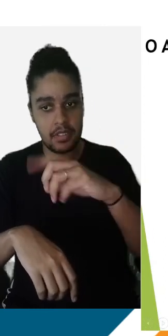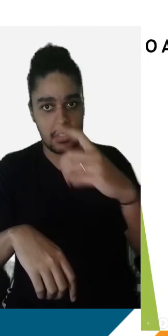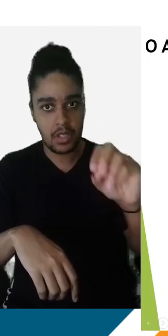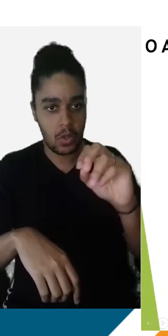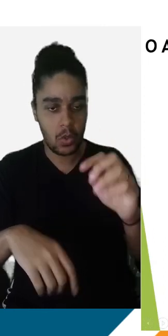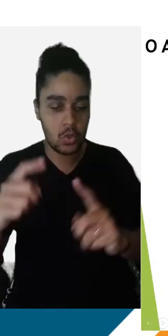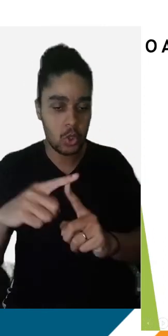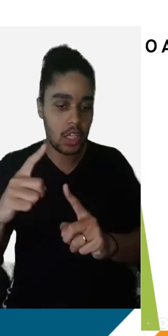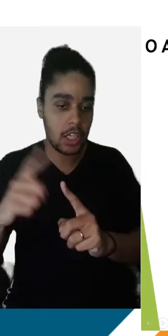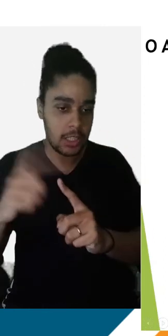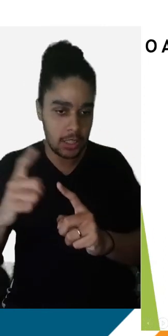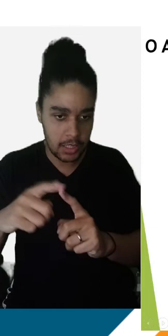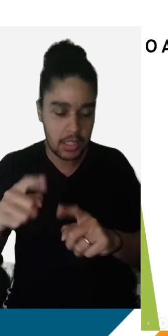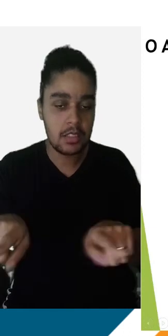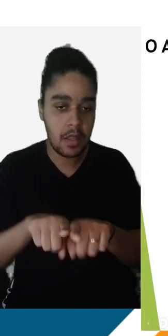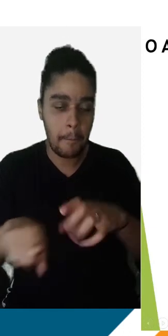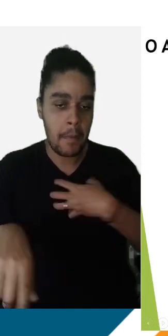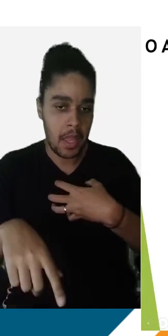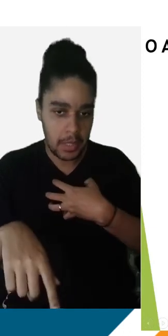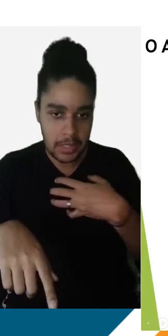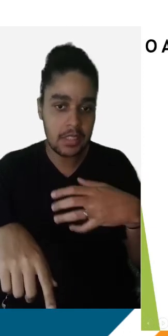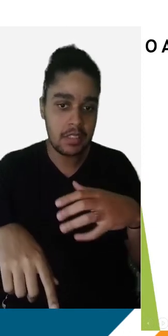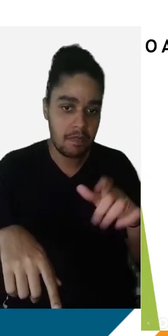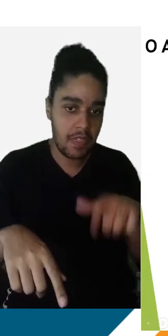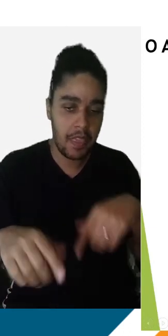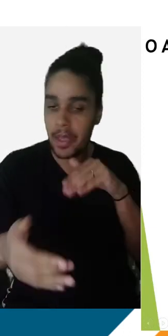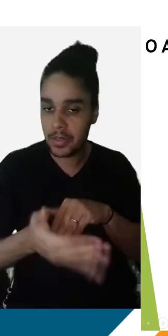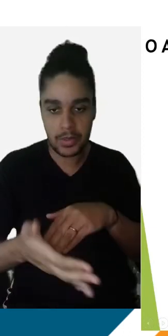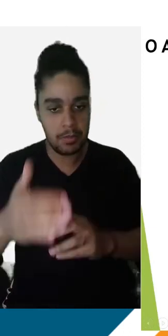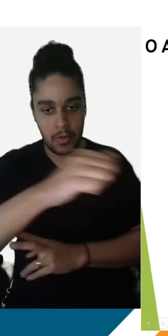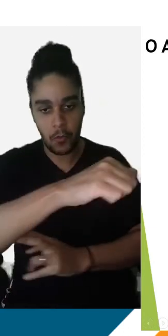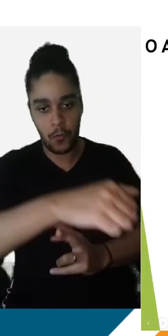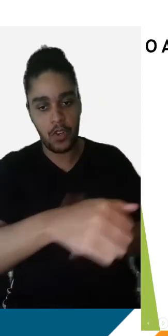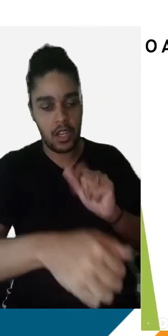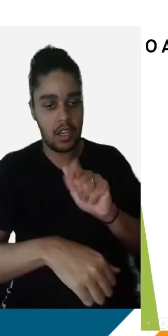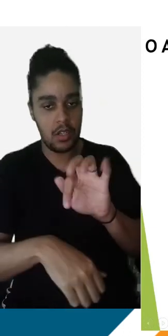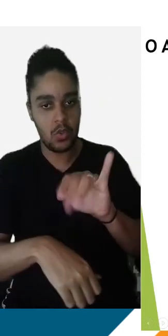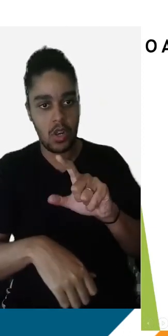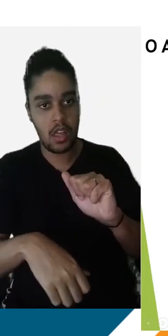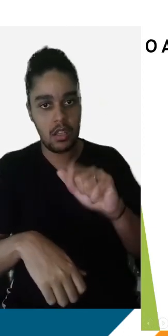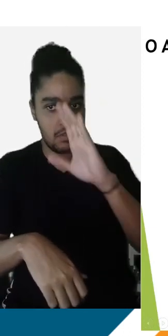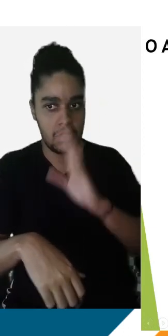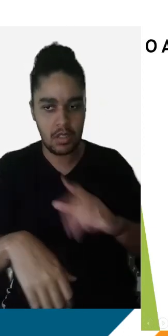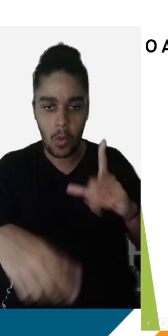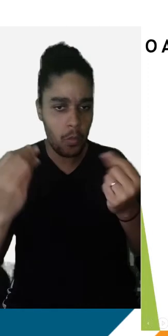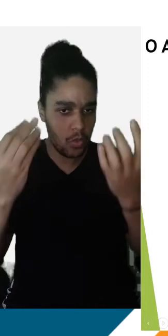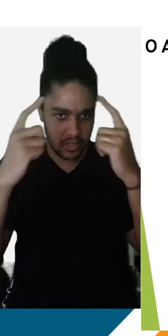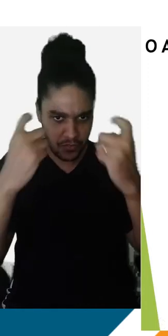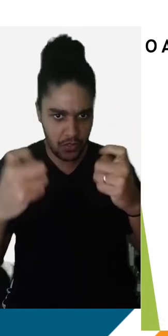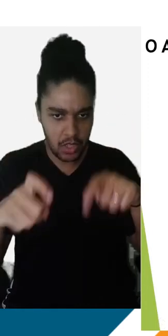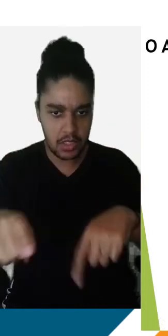Piauí, do Tocantins e da Bahia, região do Mato Piba, né, seria a última fronteira agrícola do Brasil, tá, uma área muito violenta do